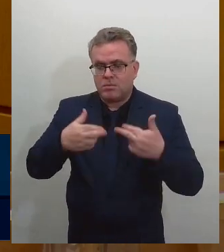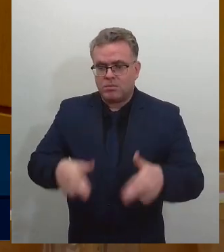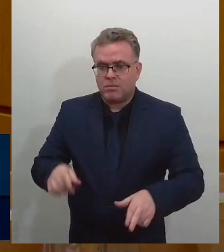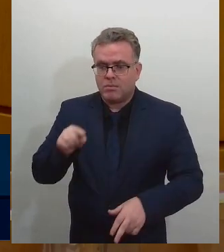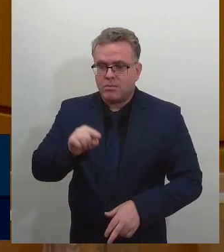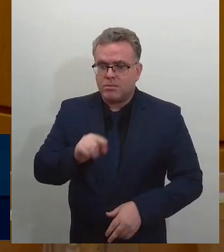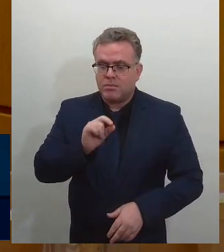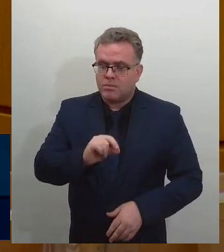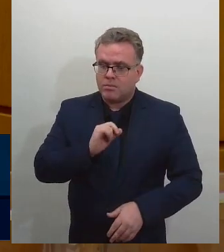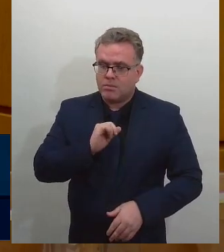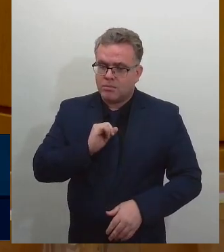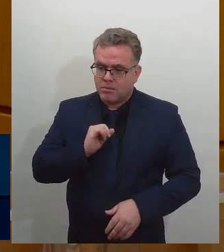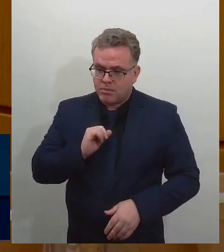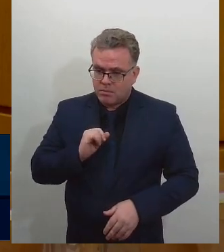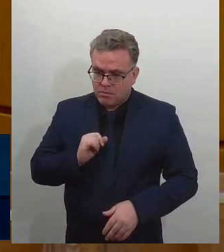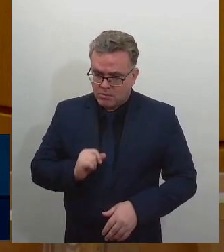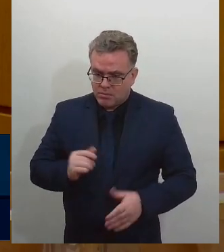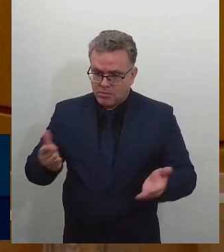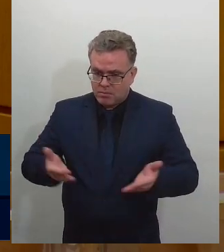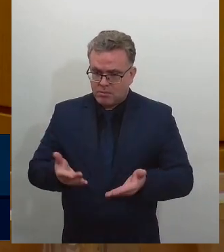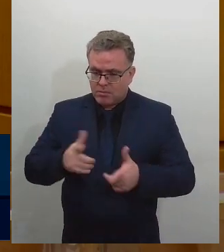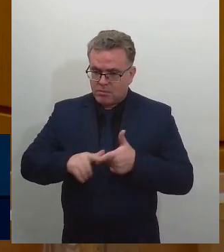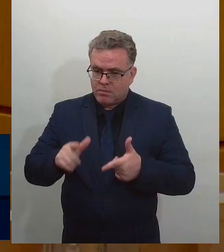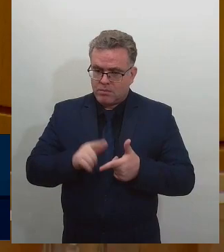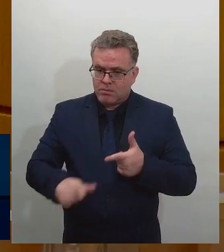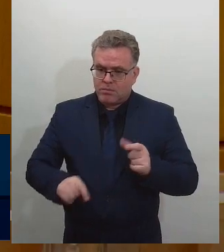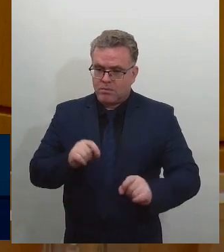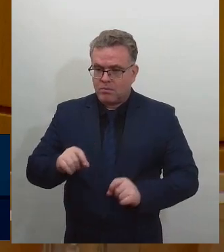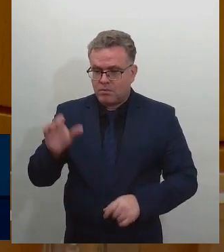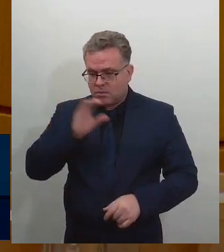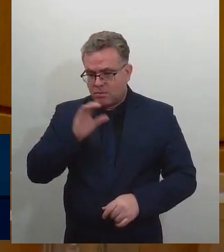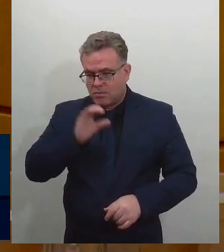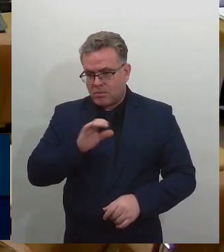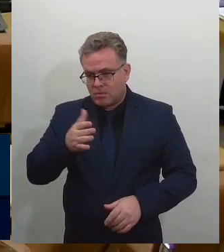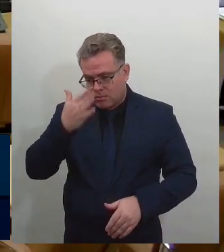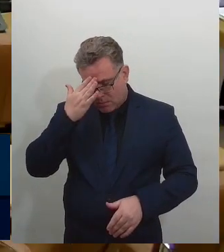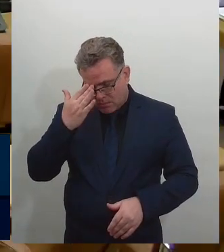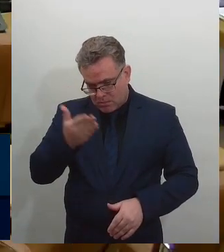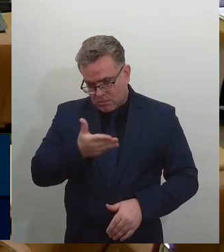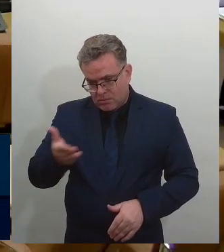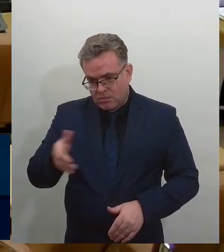essa problemática o mais rápido possível. Muito obrigado, senhor presidente.